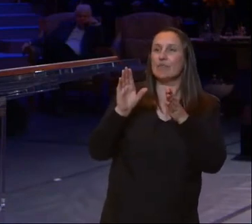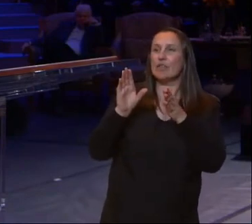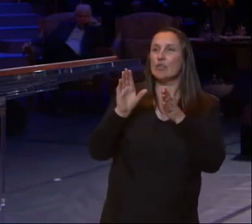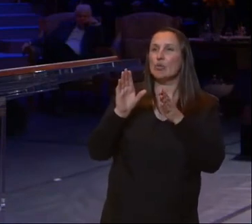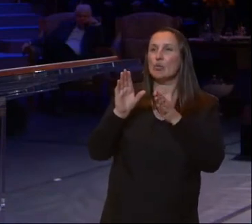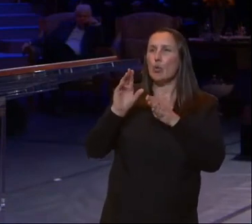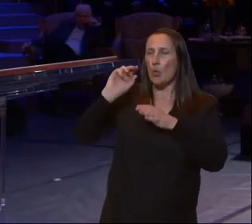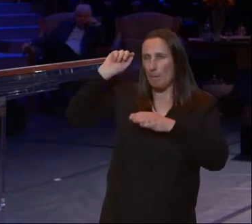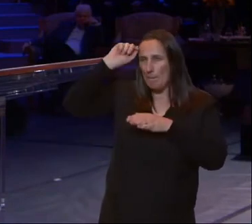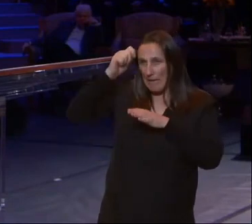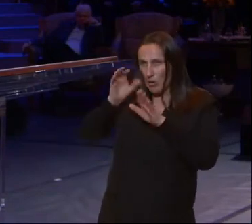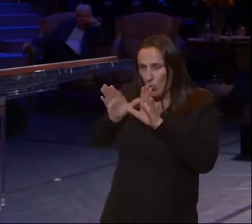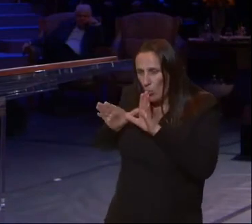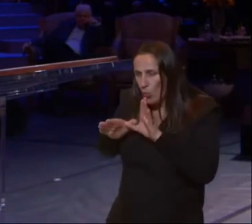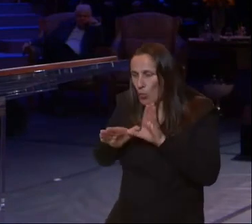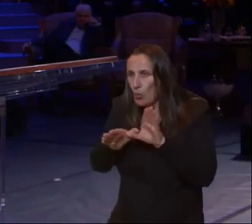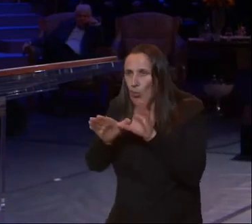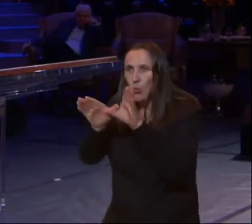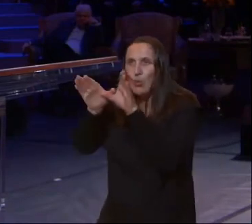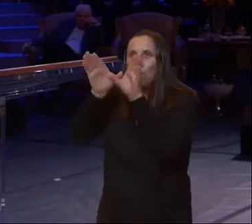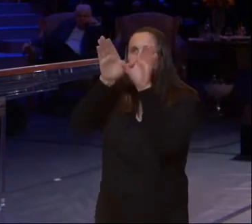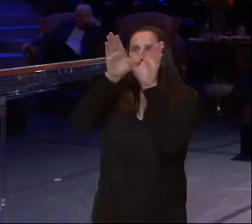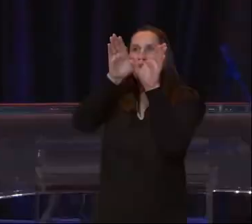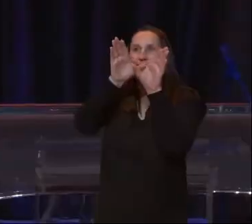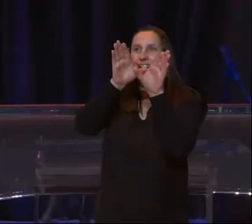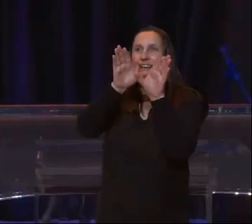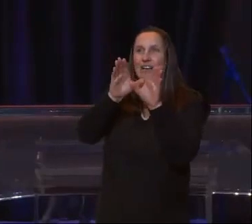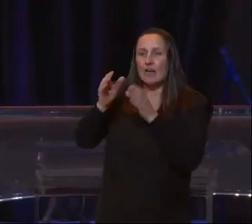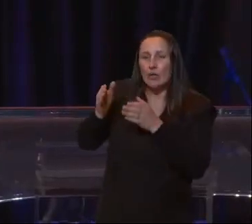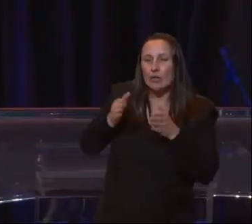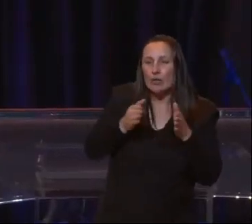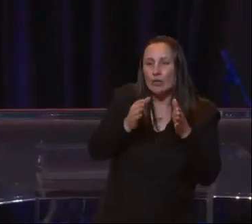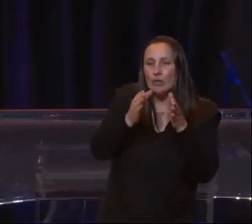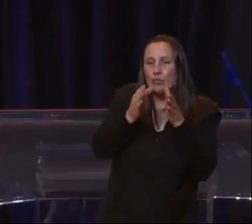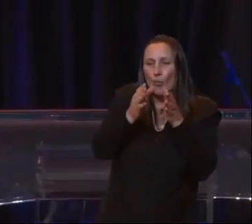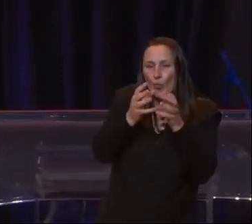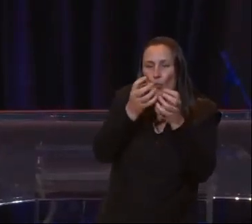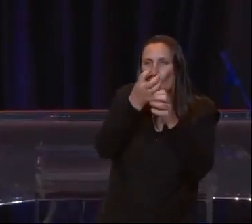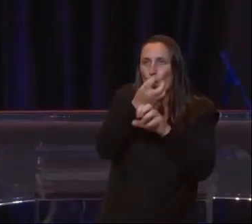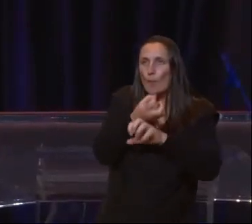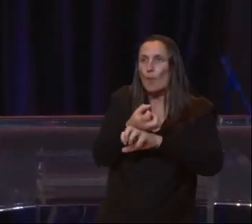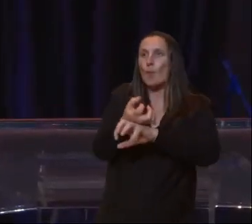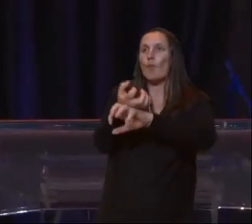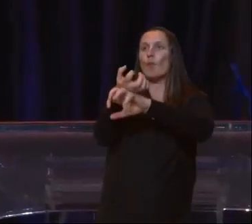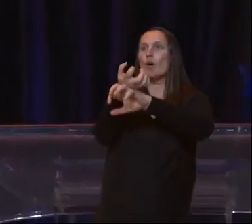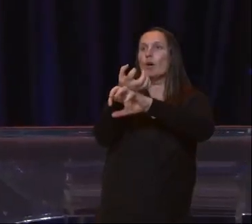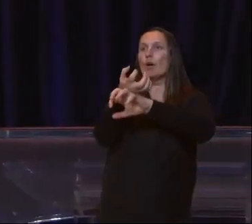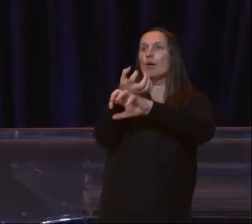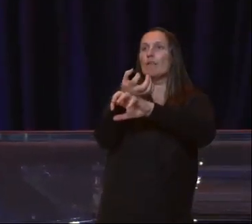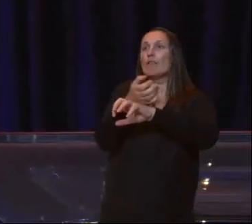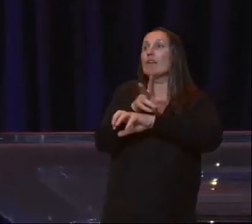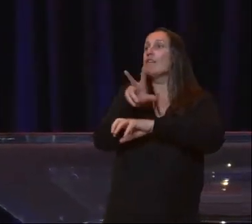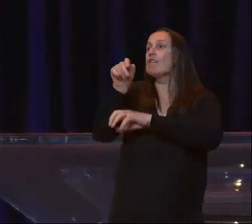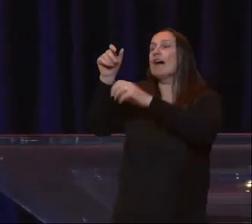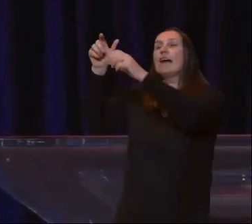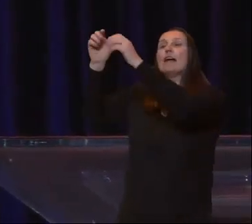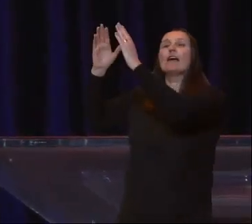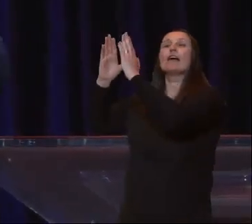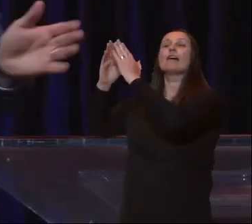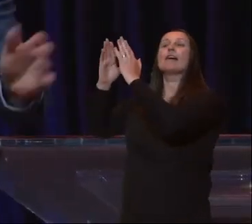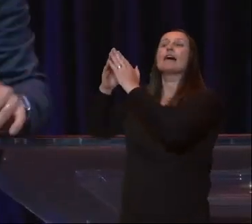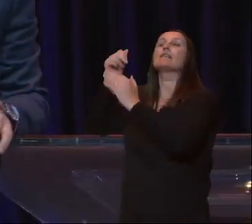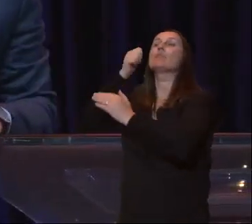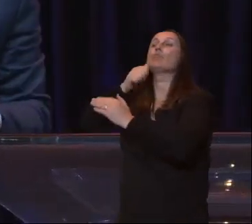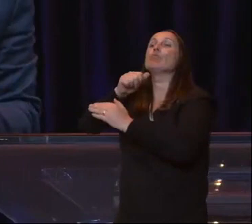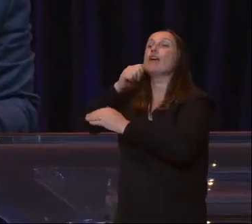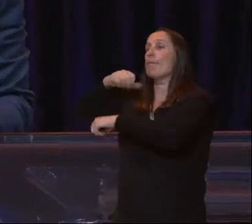alimentam. Quando o riacho seca, ele vai para a casa de uma mulher pobre, e ali Deus faz multiplicar a farinha